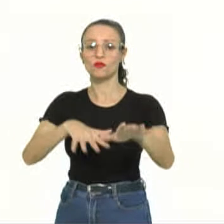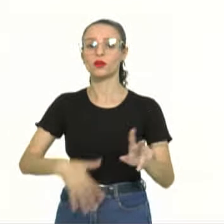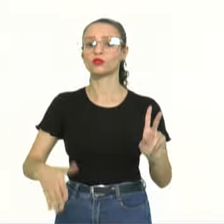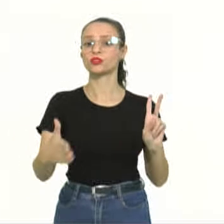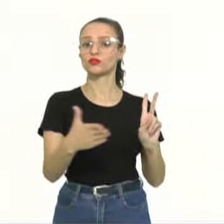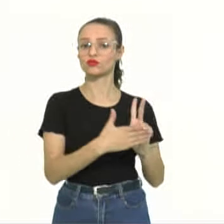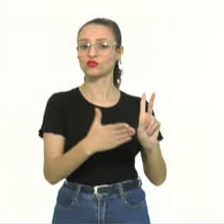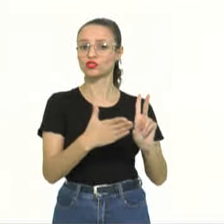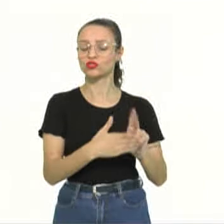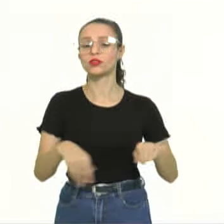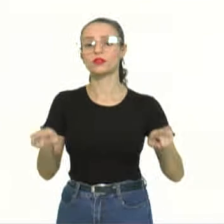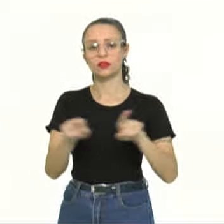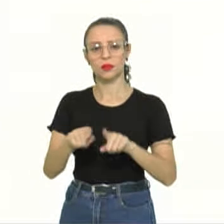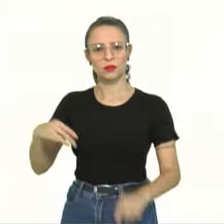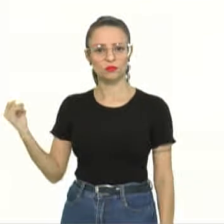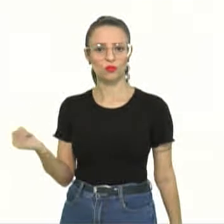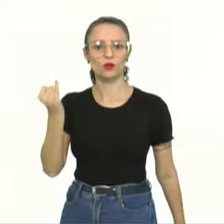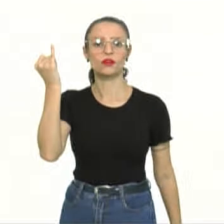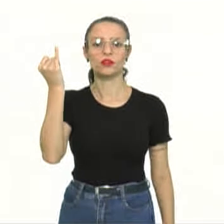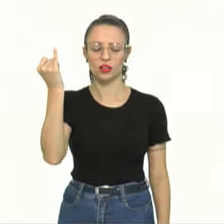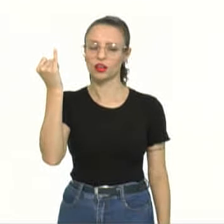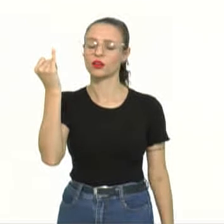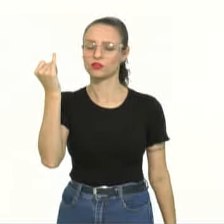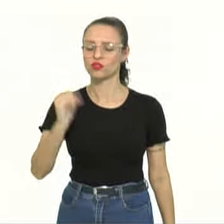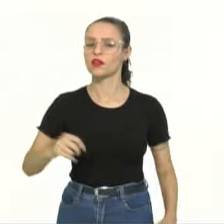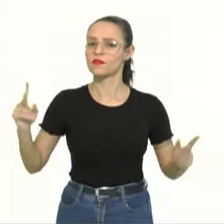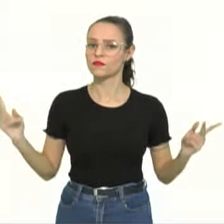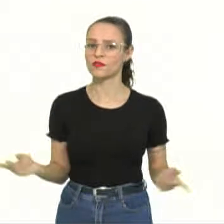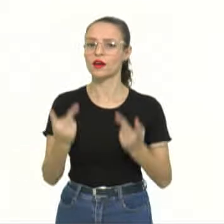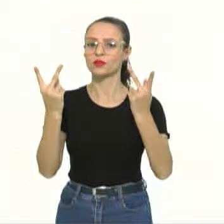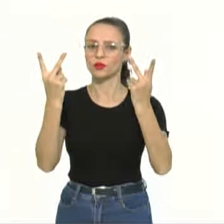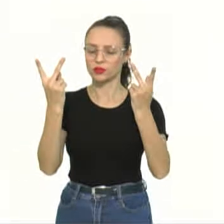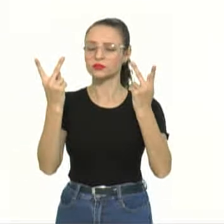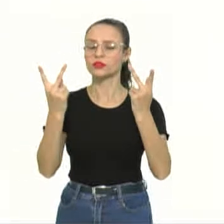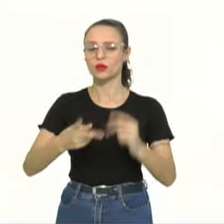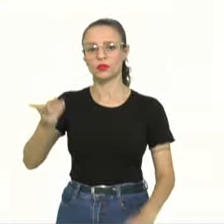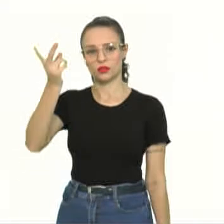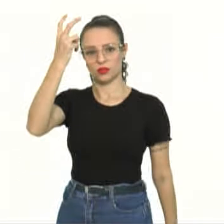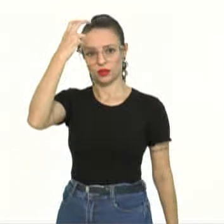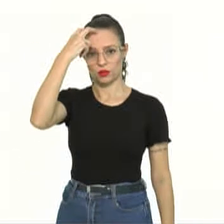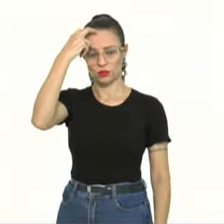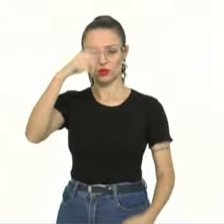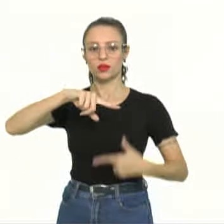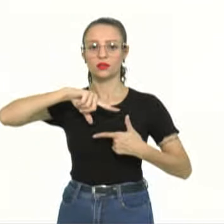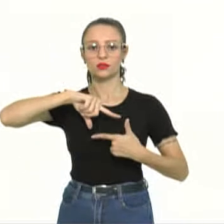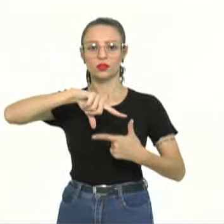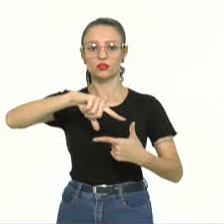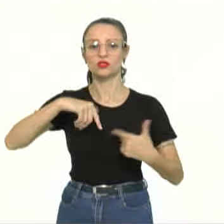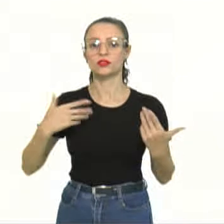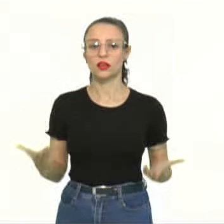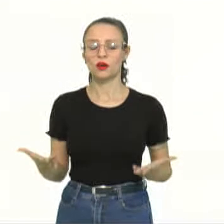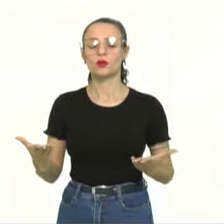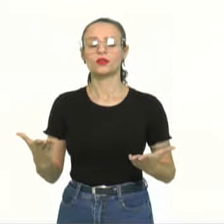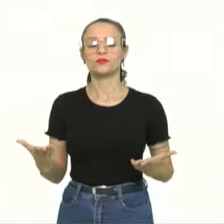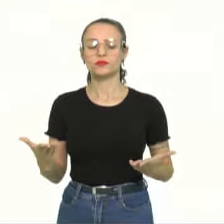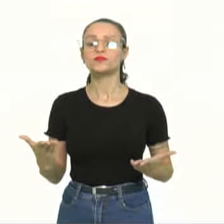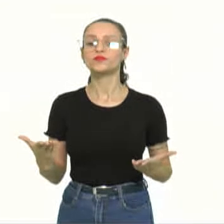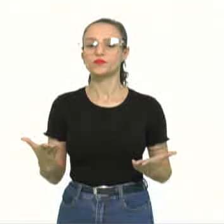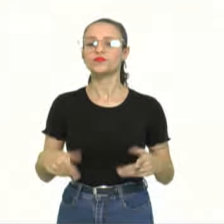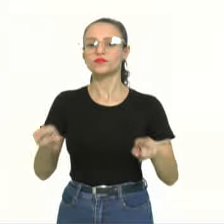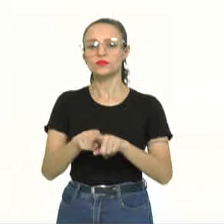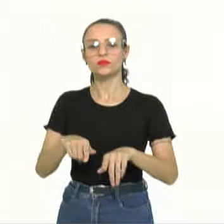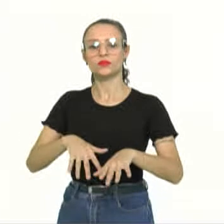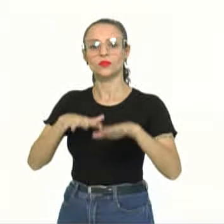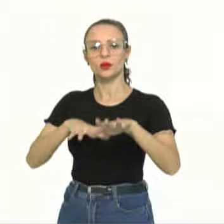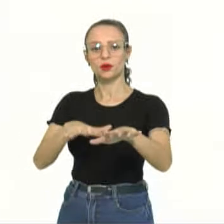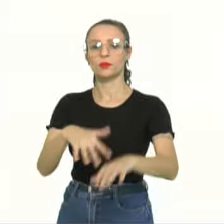indígena tá também muito importante como valorização da cultura tradicional a o